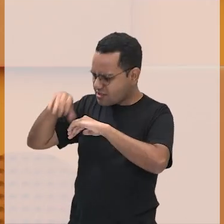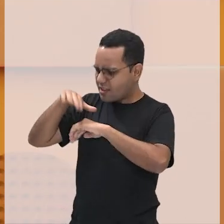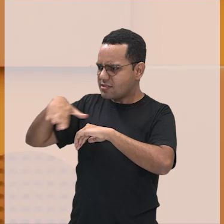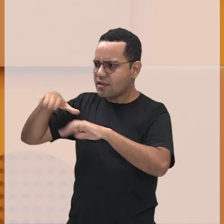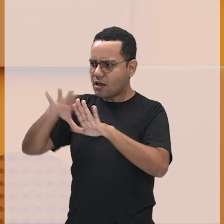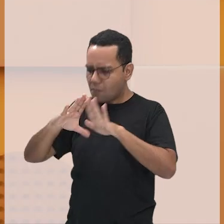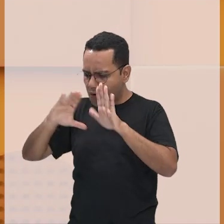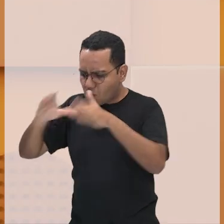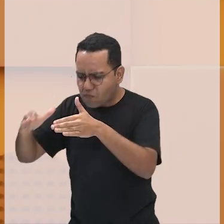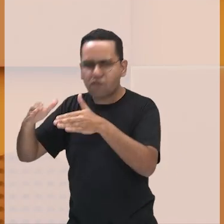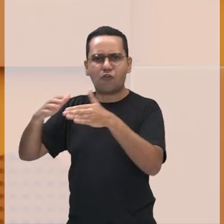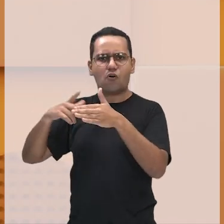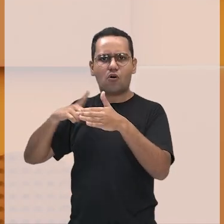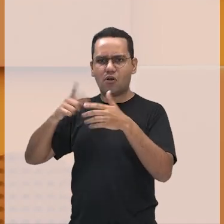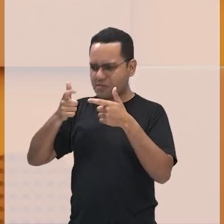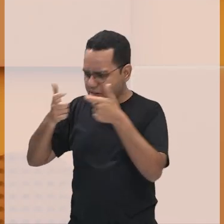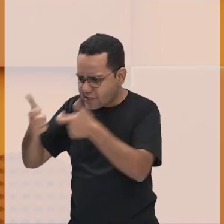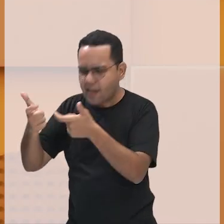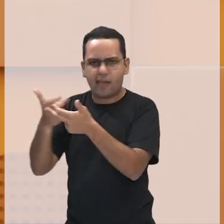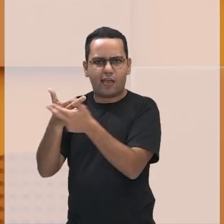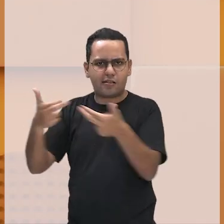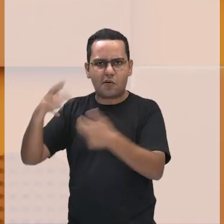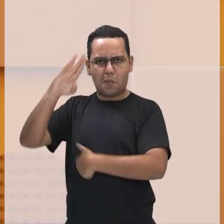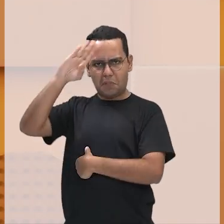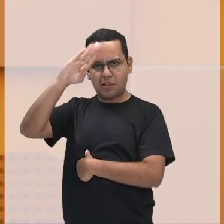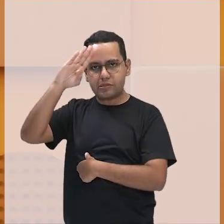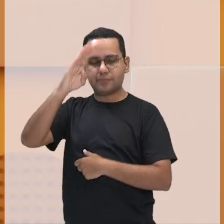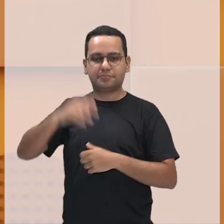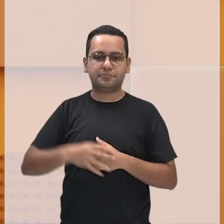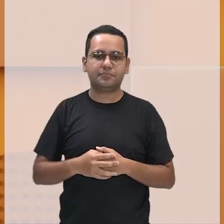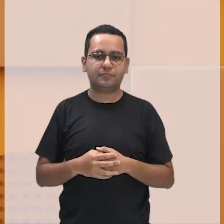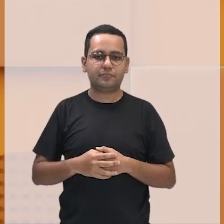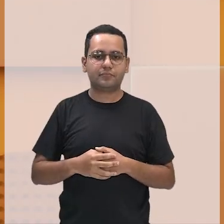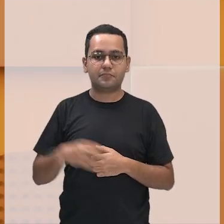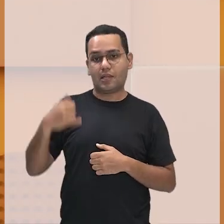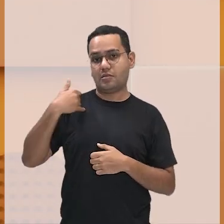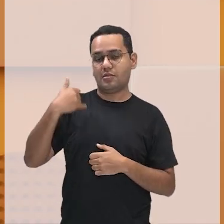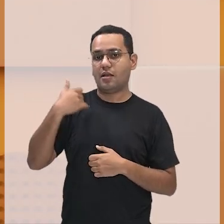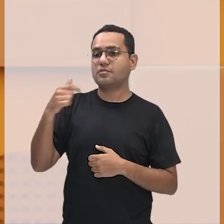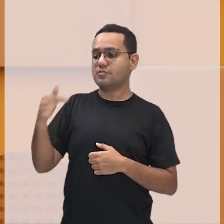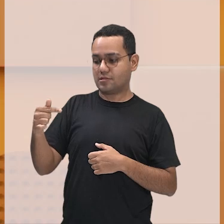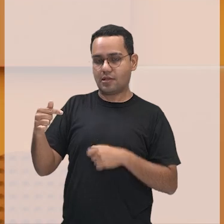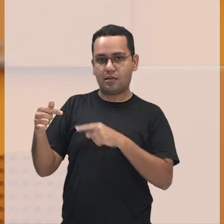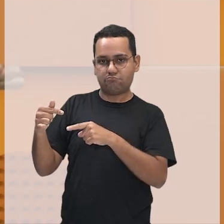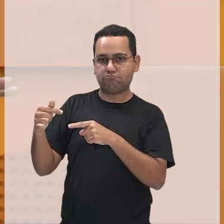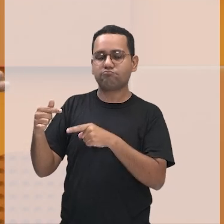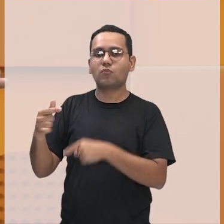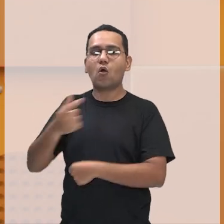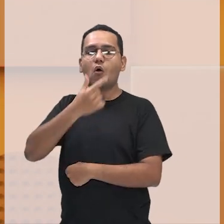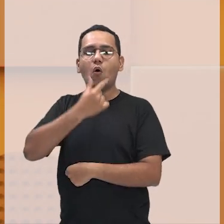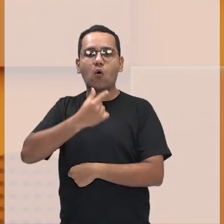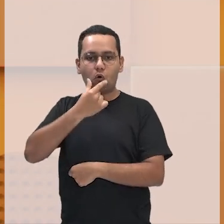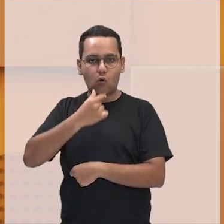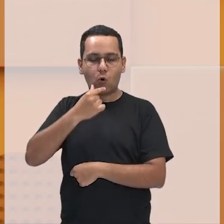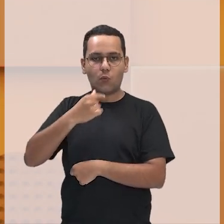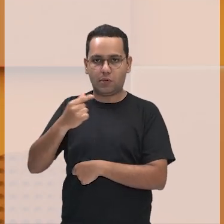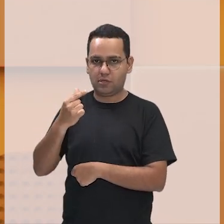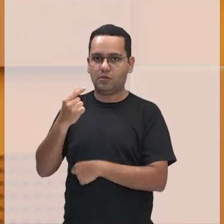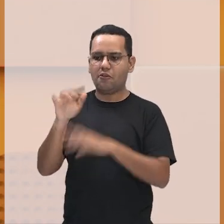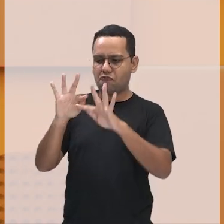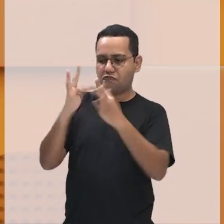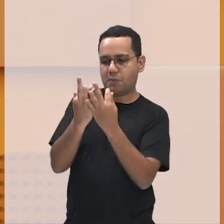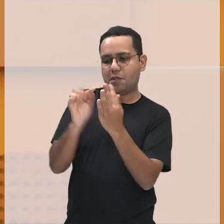né, para as funções militares. A partir dos 7 anos de idade, os meninos eles eram afastados de suas famílias